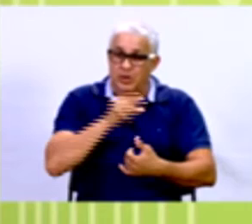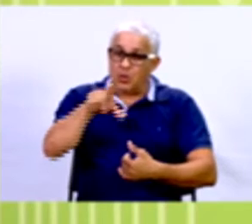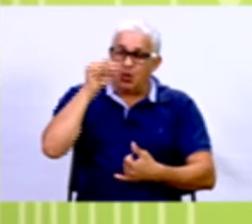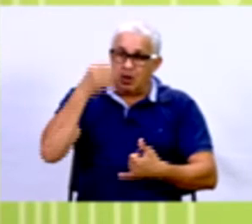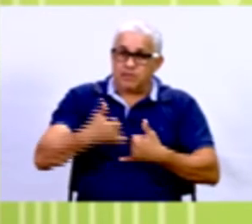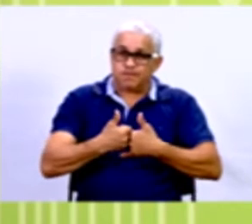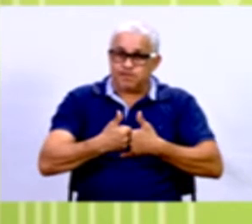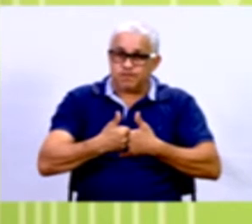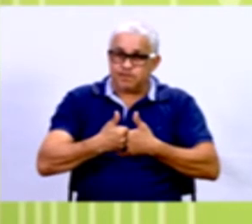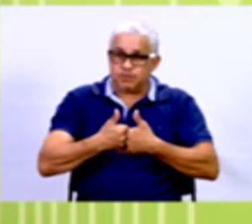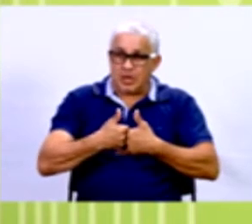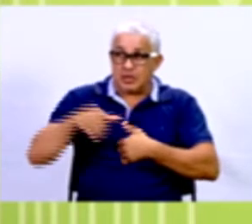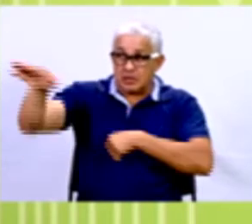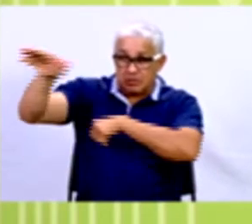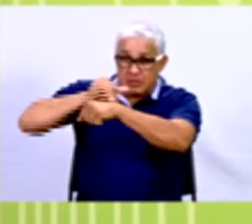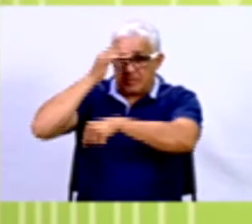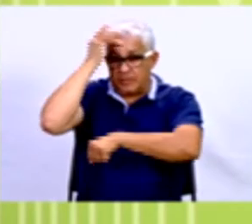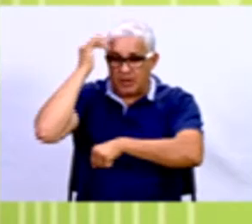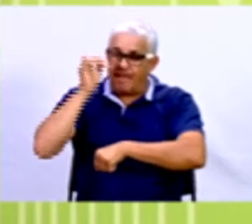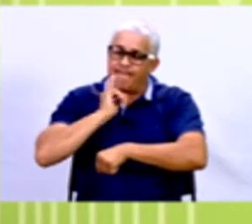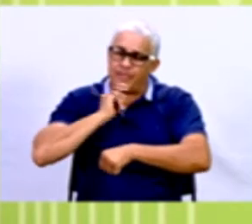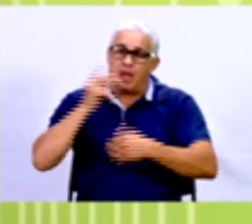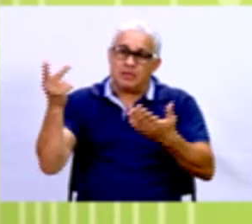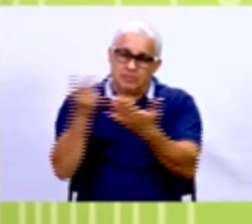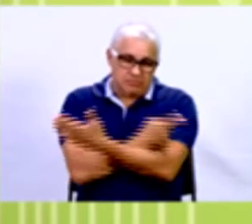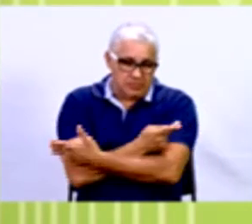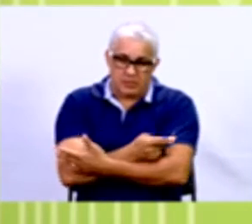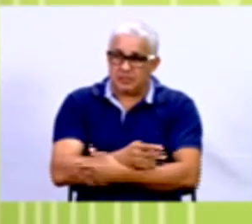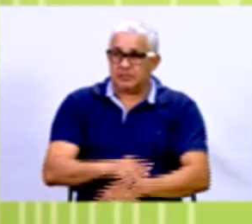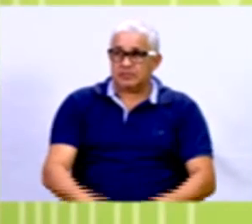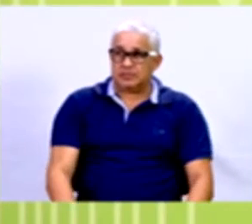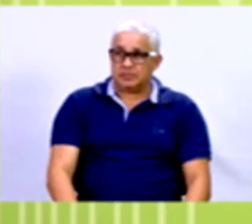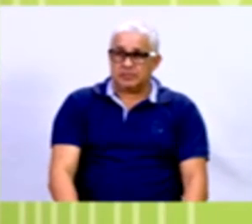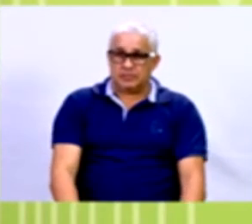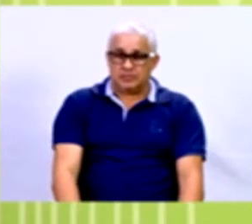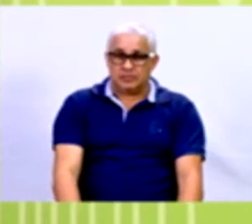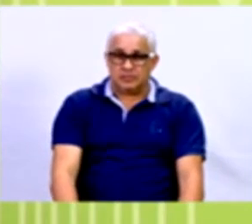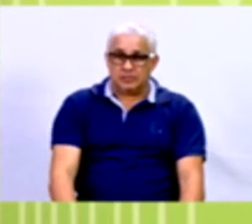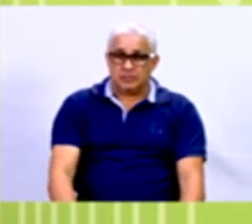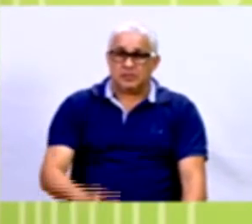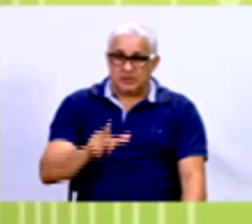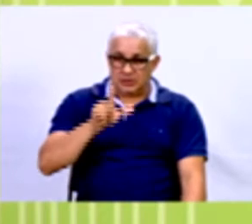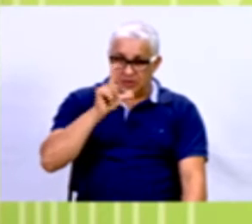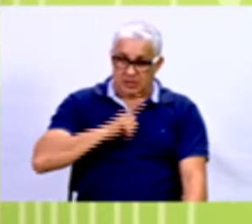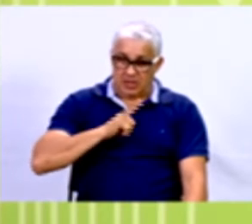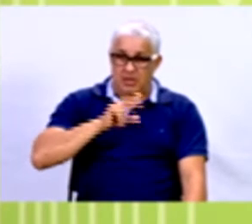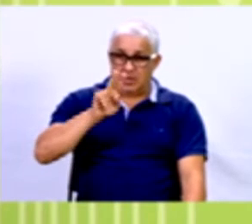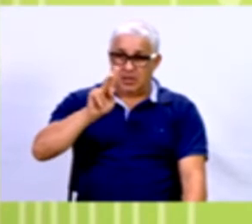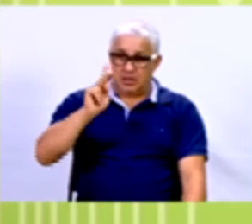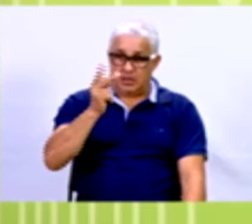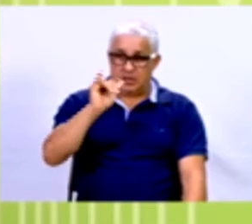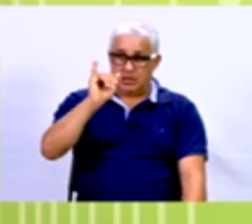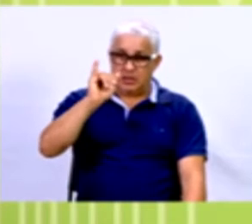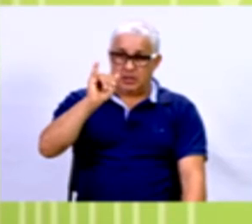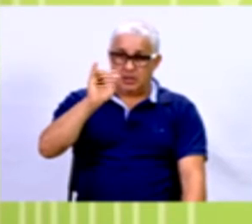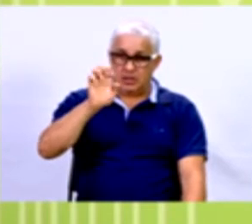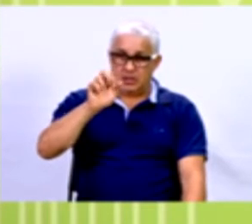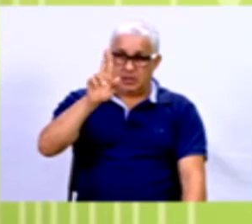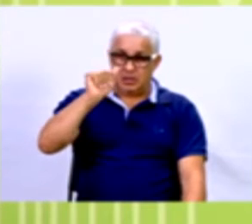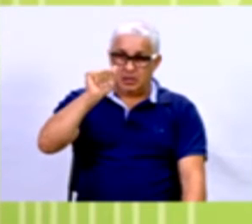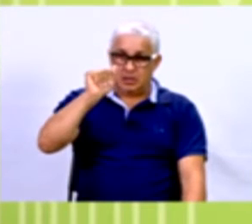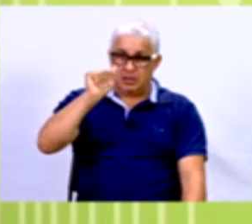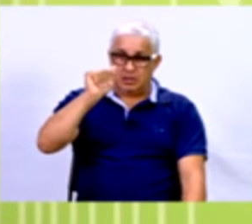certo? Então, aconteceu um acidente. O professor Iris falou um pouco da questão da hierarquia, né? Mas a questão da hierarquia